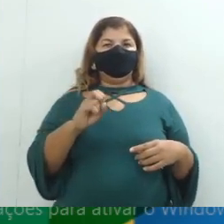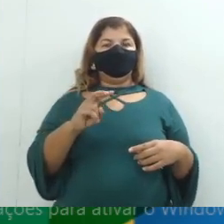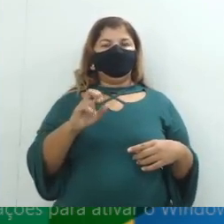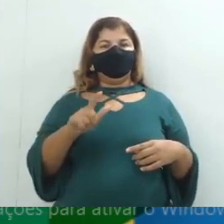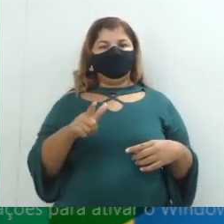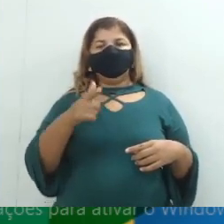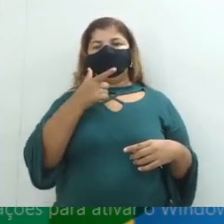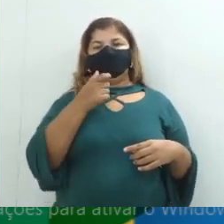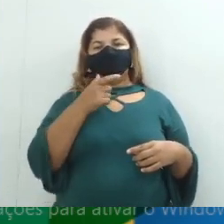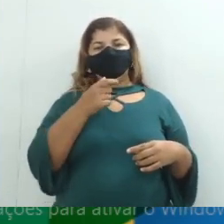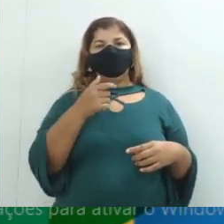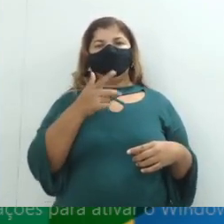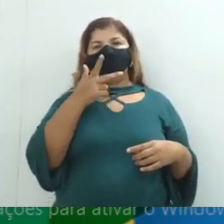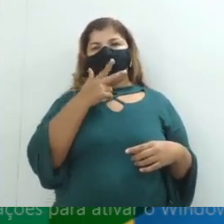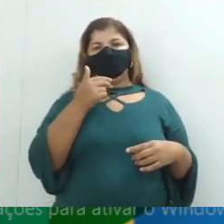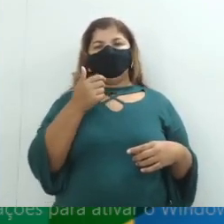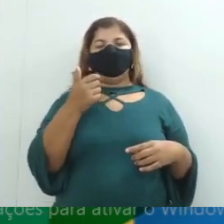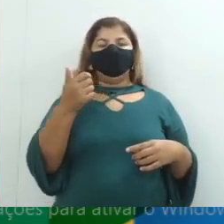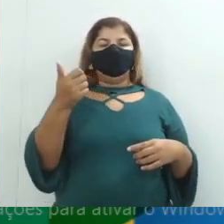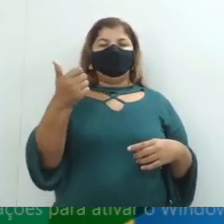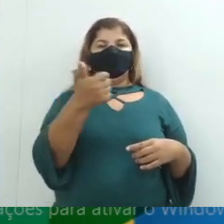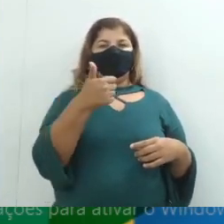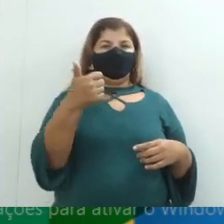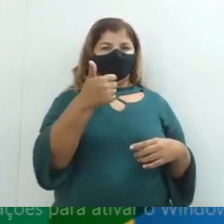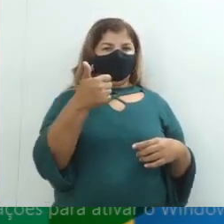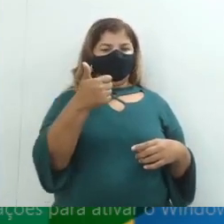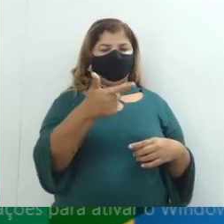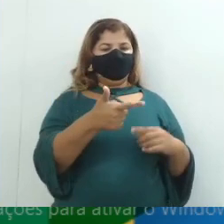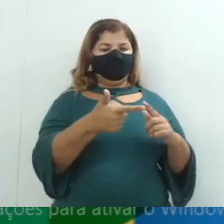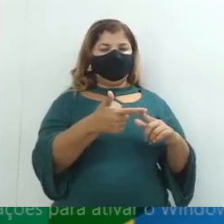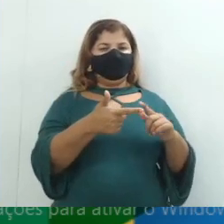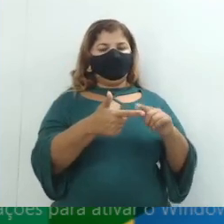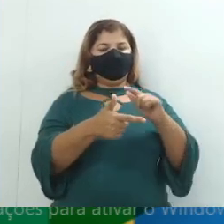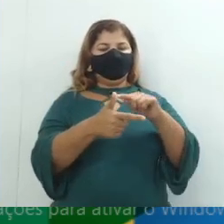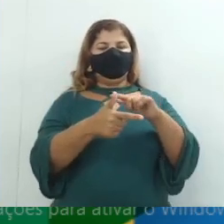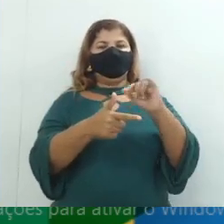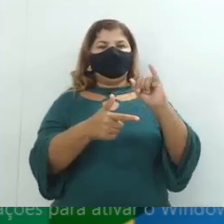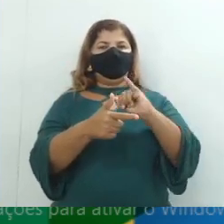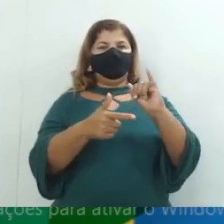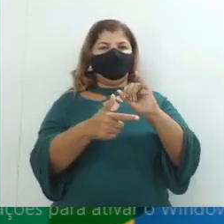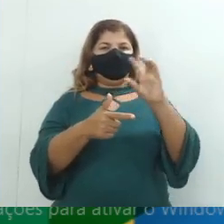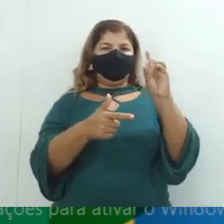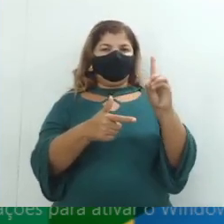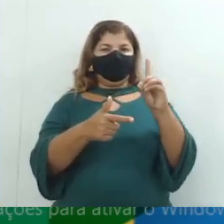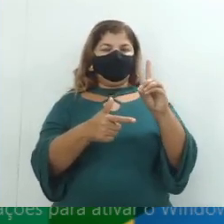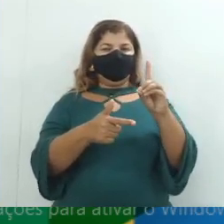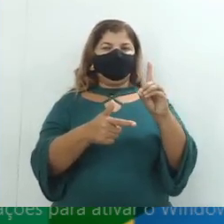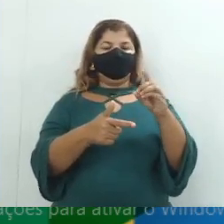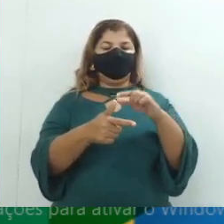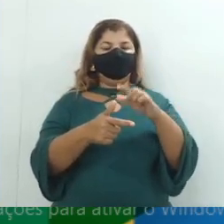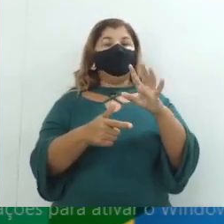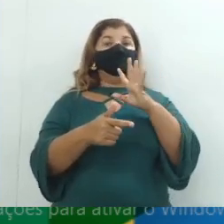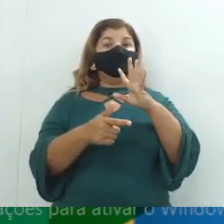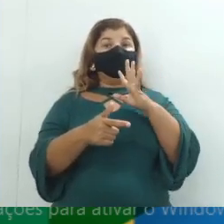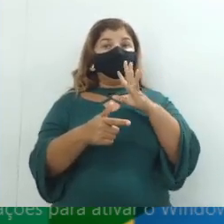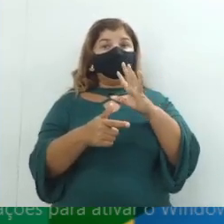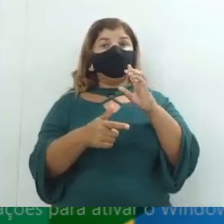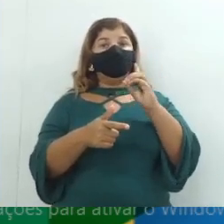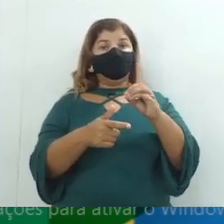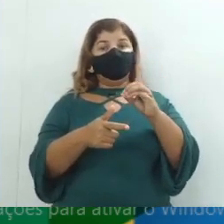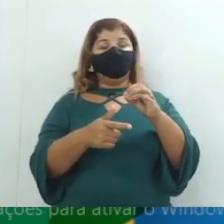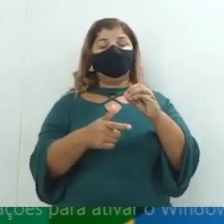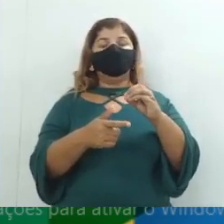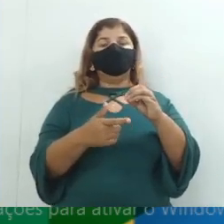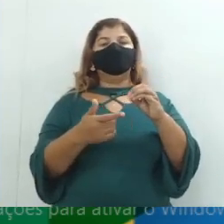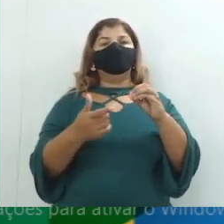homem em segundo plano, porque o que interessava era conhecer basicamente a Deus. Quanto mais de Deus eu conhecia,